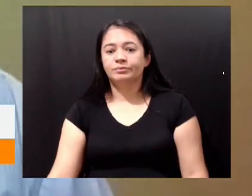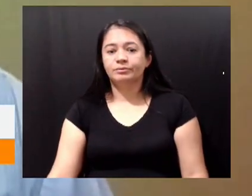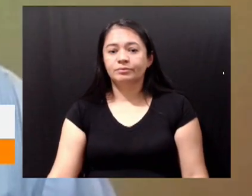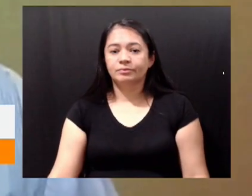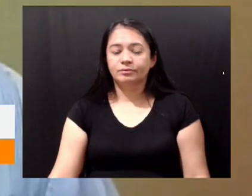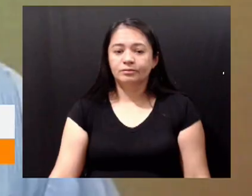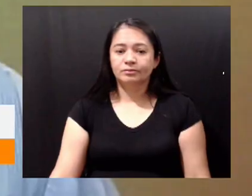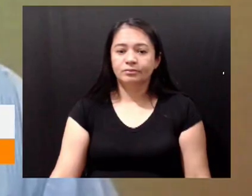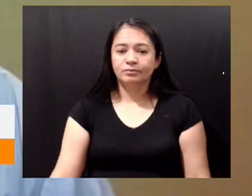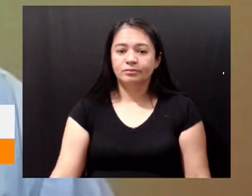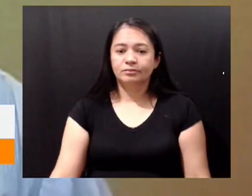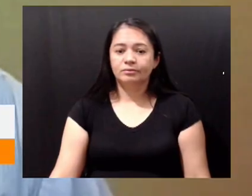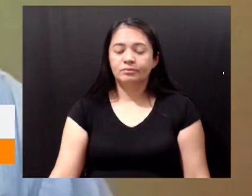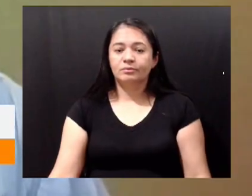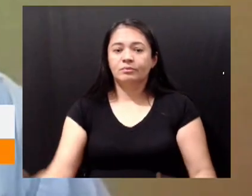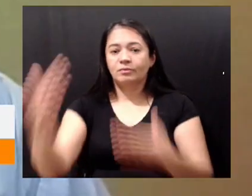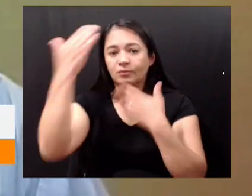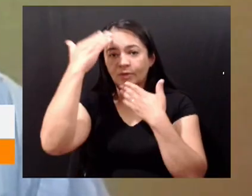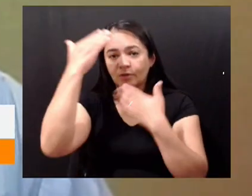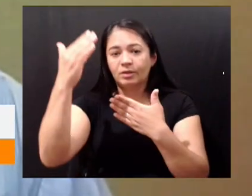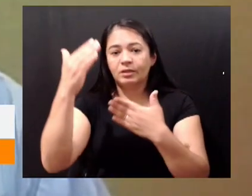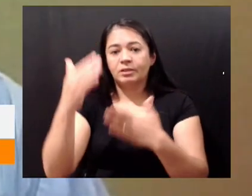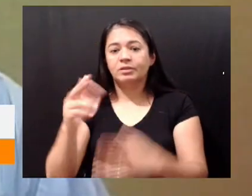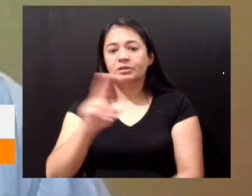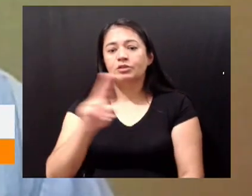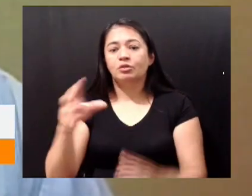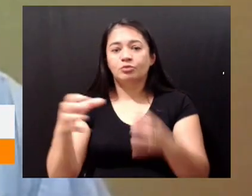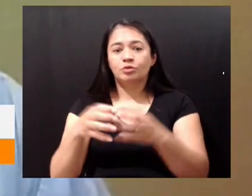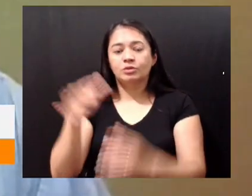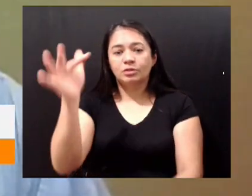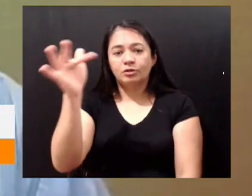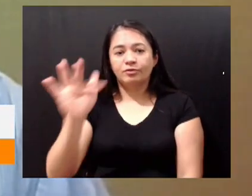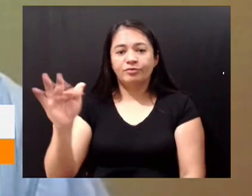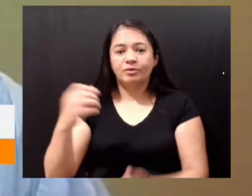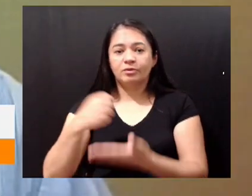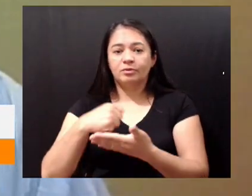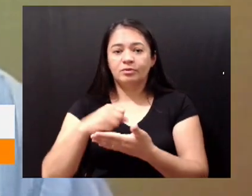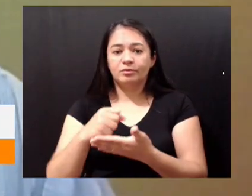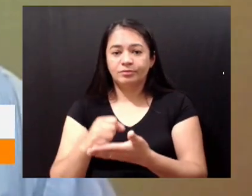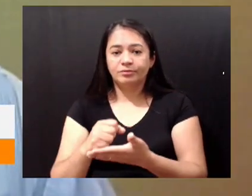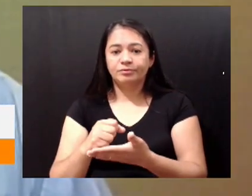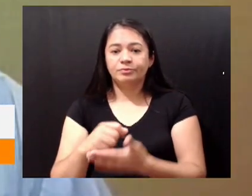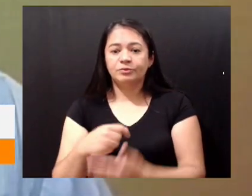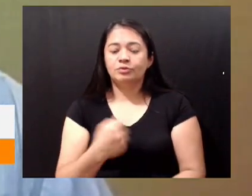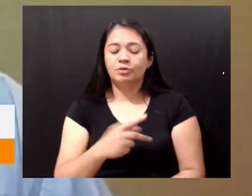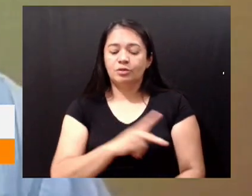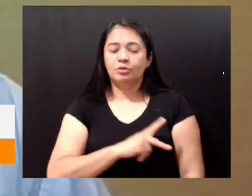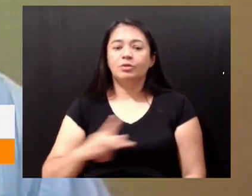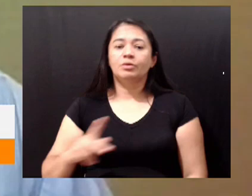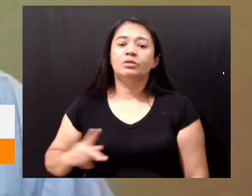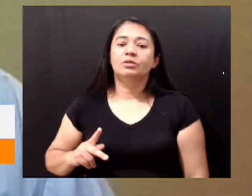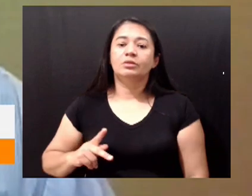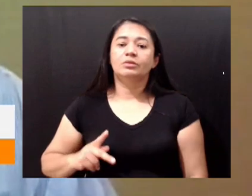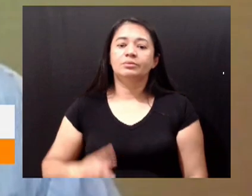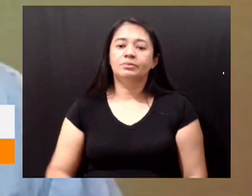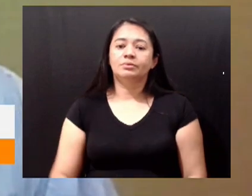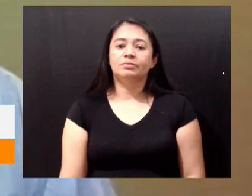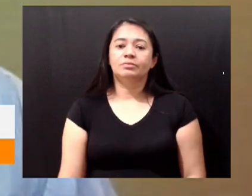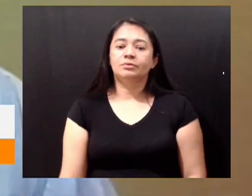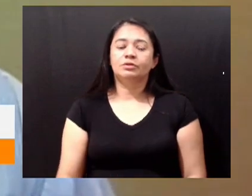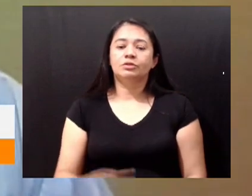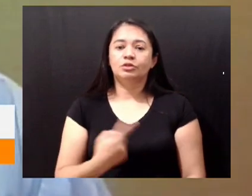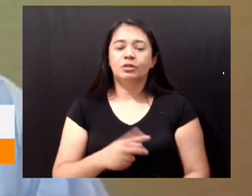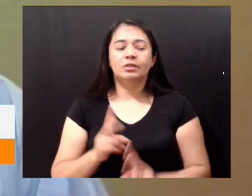Eu agradeço em nome do Conselho Federal de Farmácia, Dr. Walter da Silva Jorge João, nosso presidente. Estaremos sempre à disposição